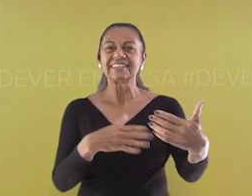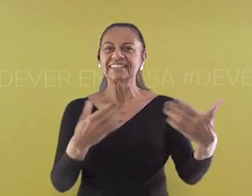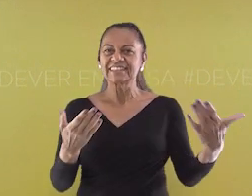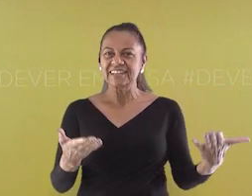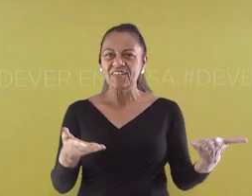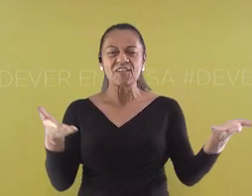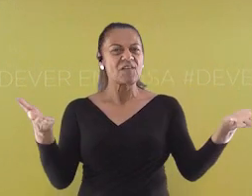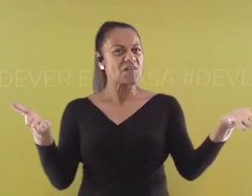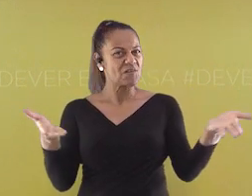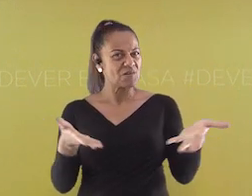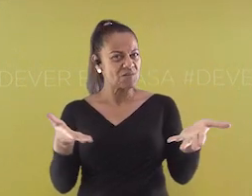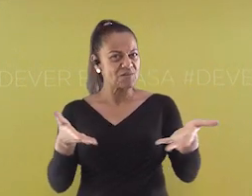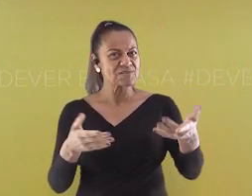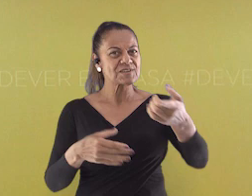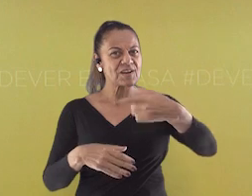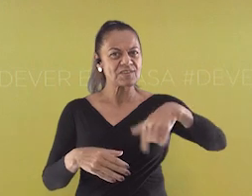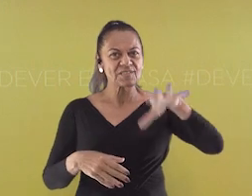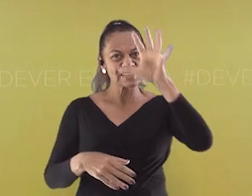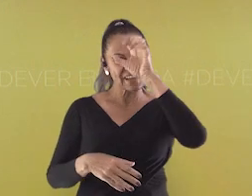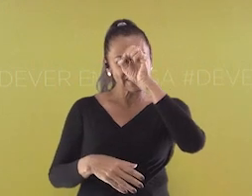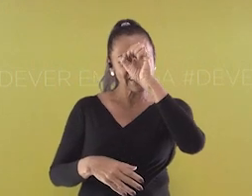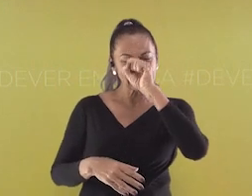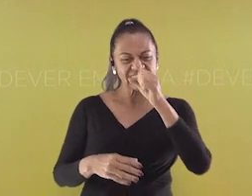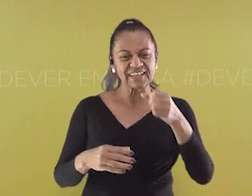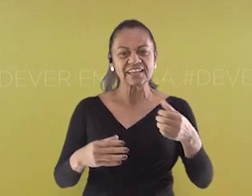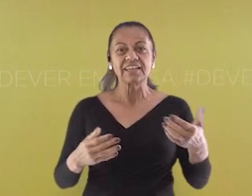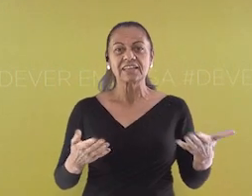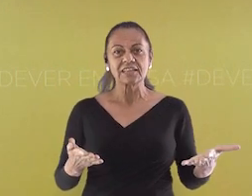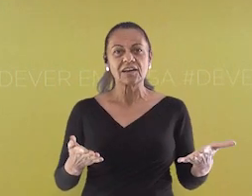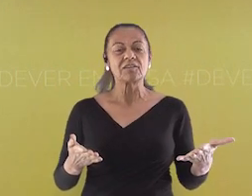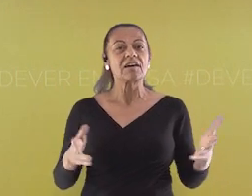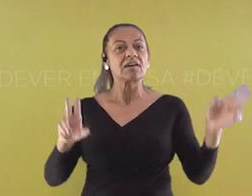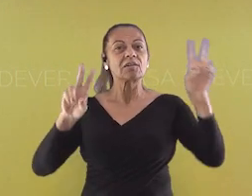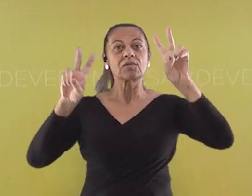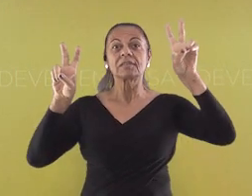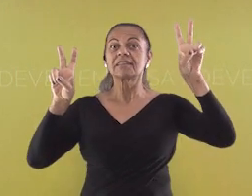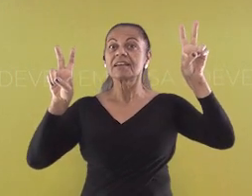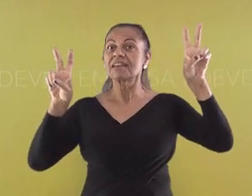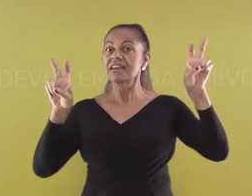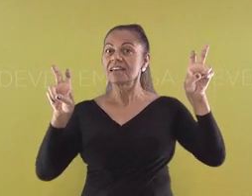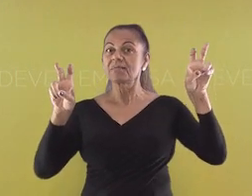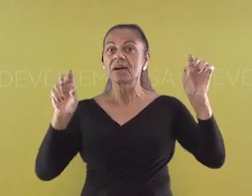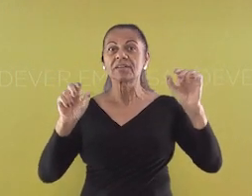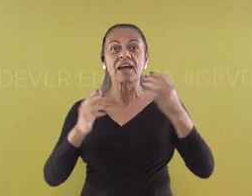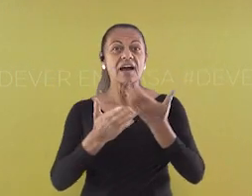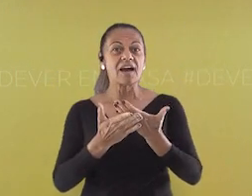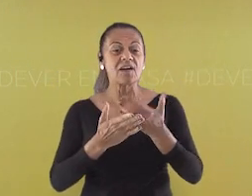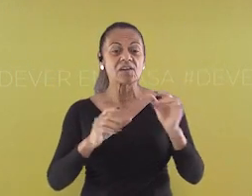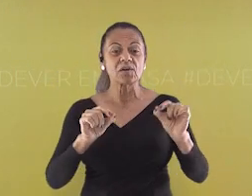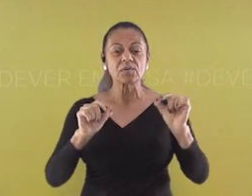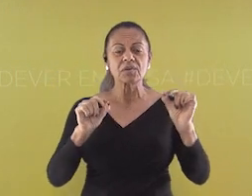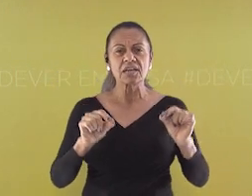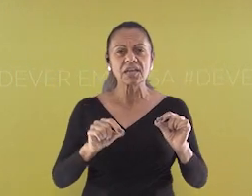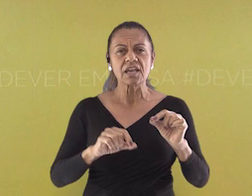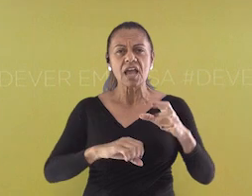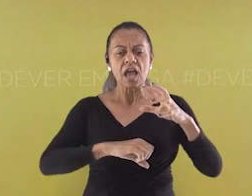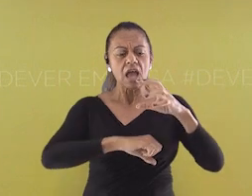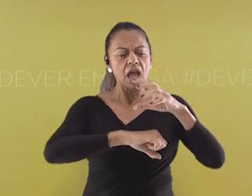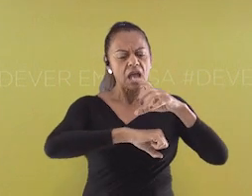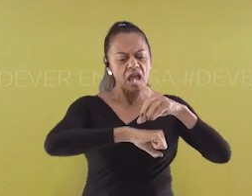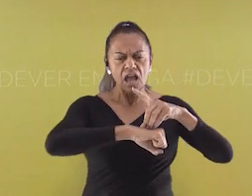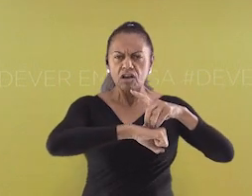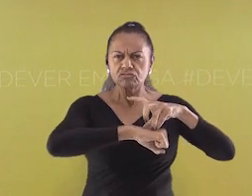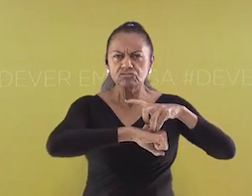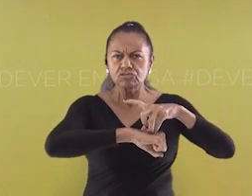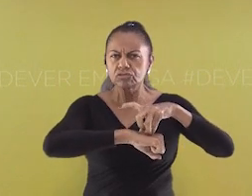hoje. Anota aí, o nome da nossa aula é Por onde andavam os dinossauros? E ao